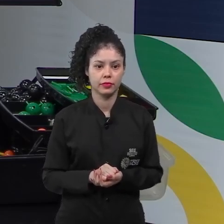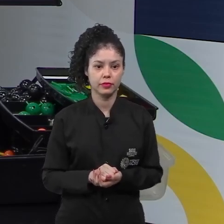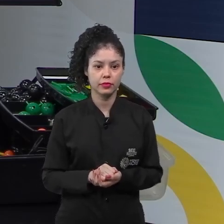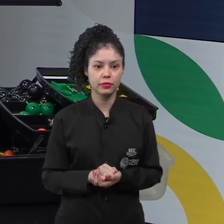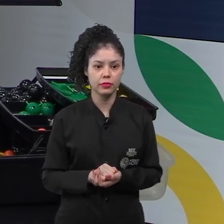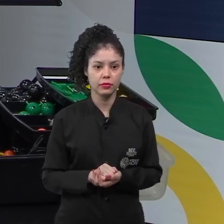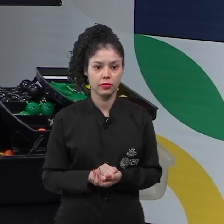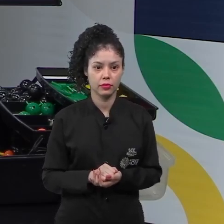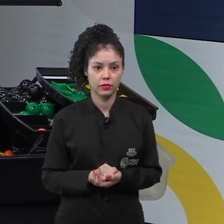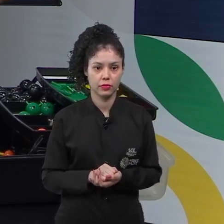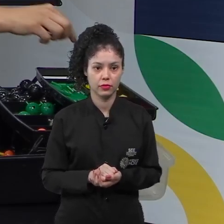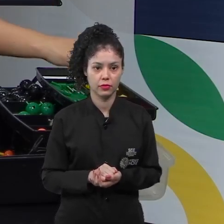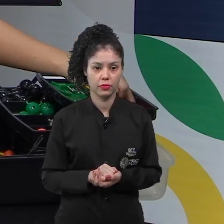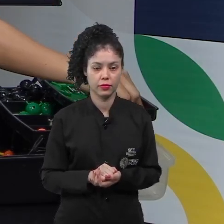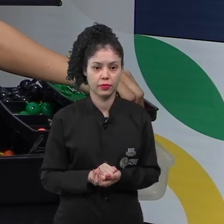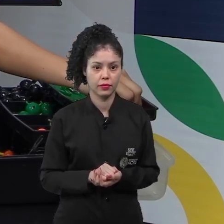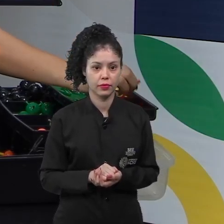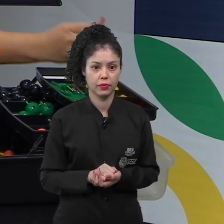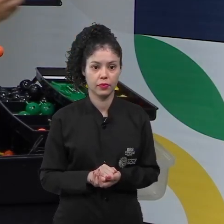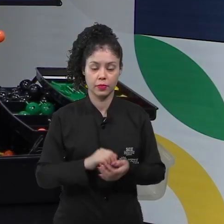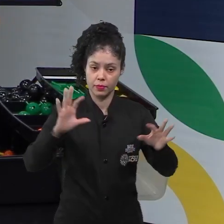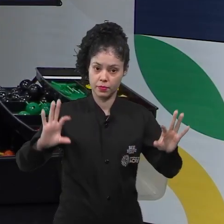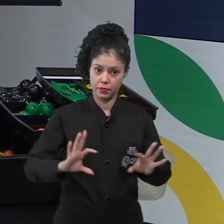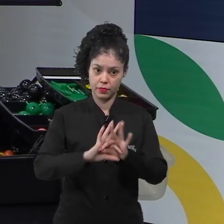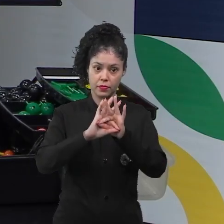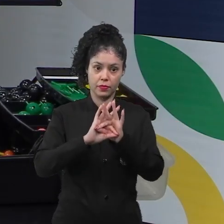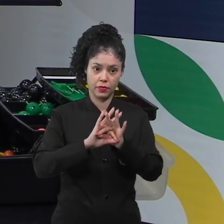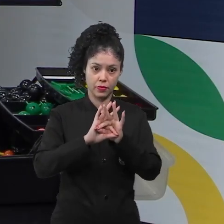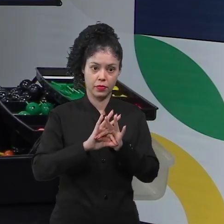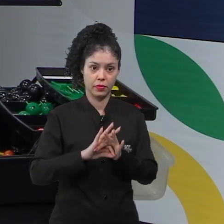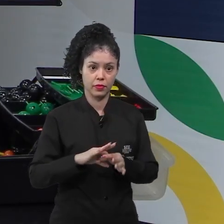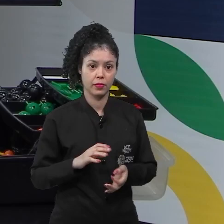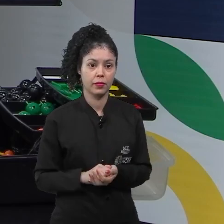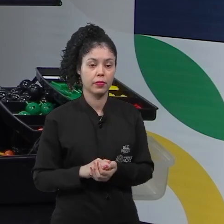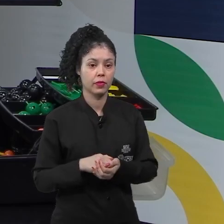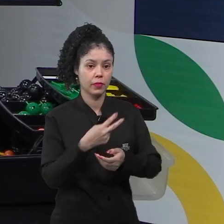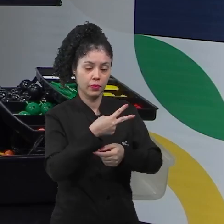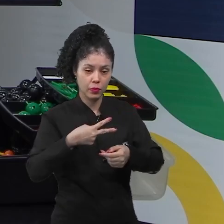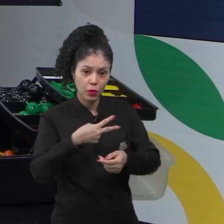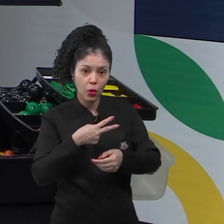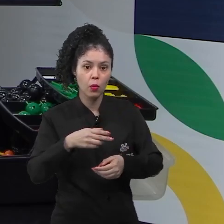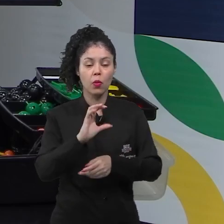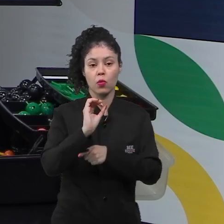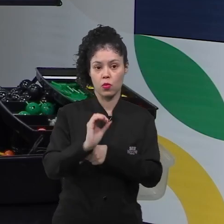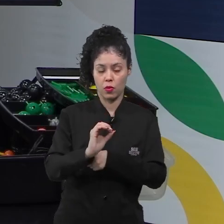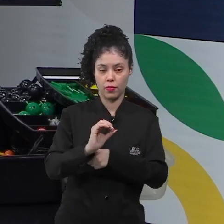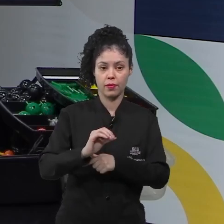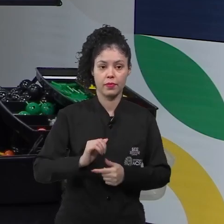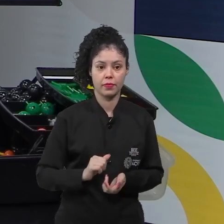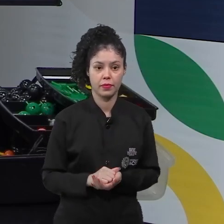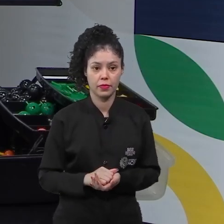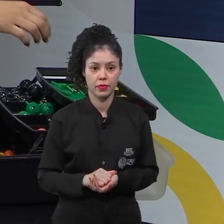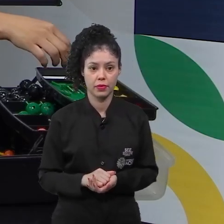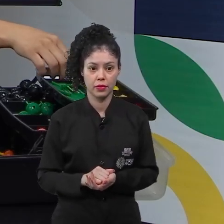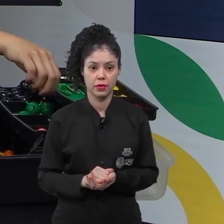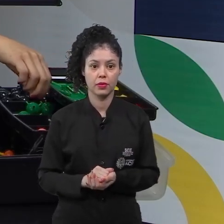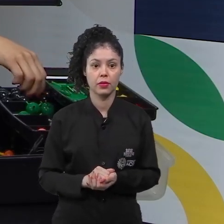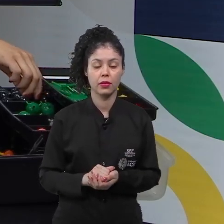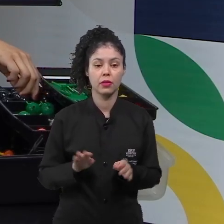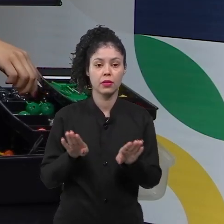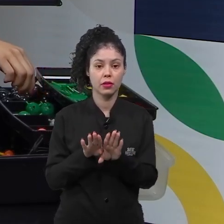que, juntamente com essa ligação aqui da dupla com o oxigênio, é um